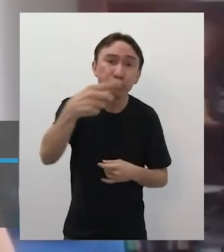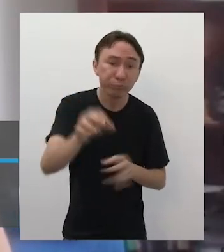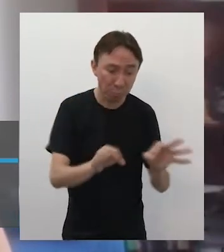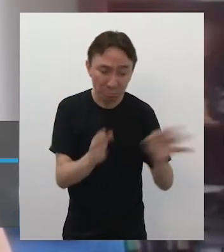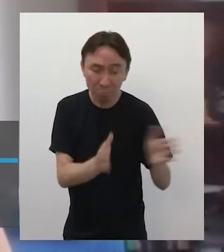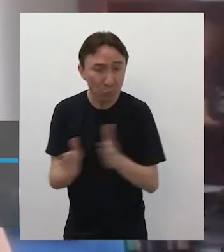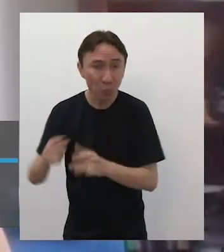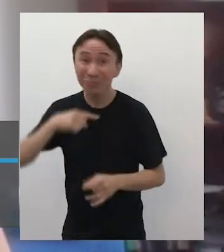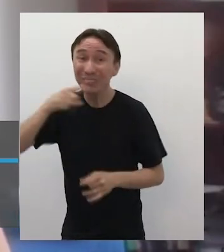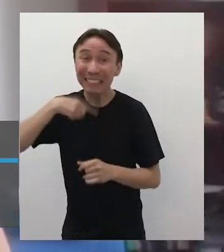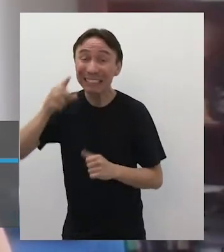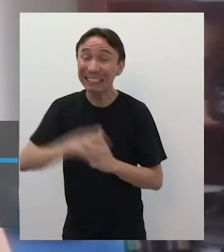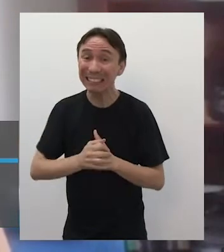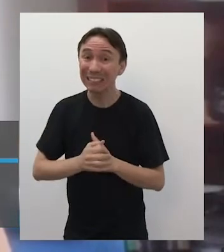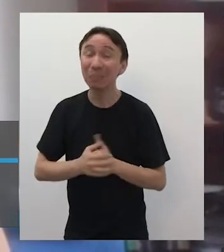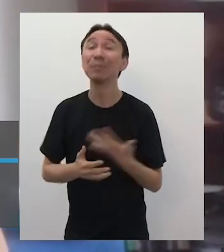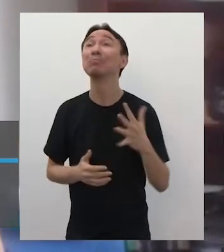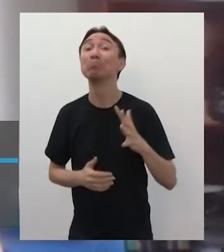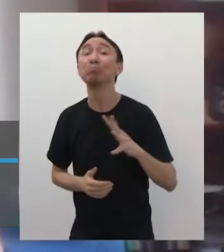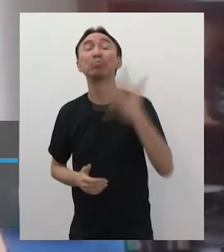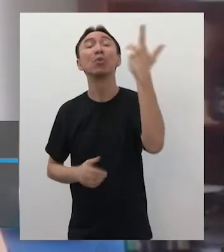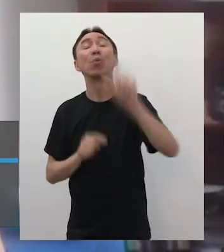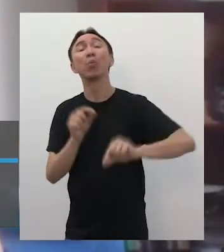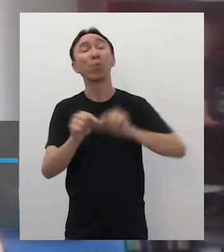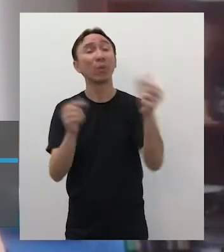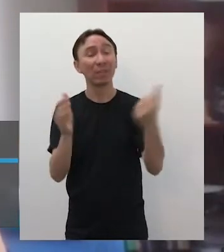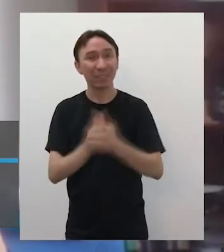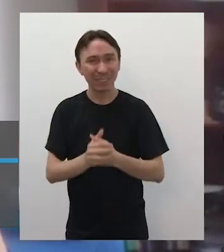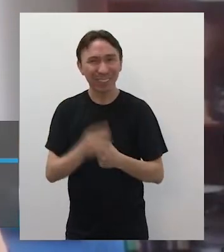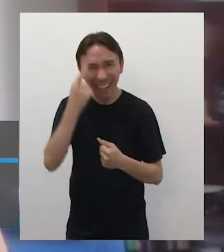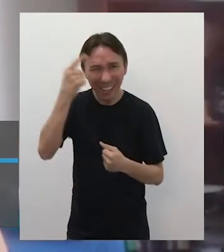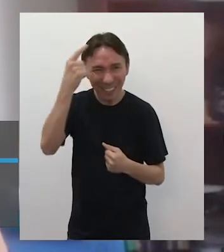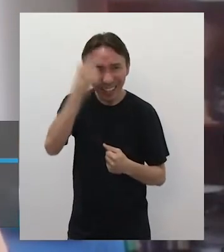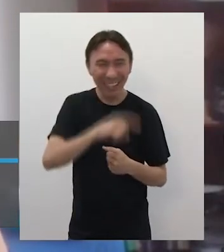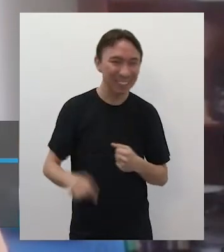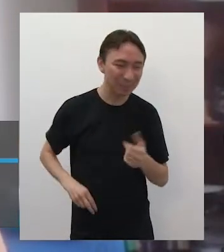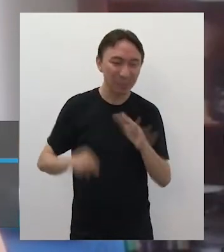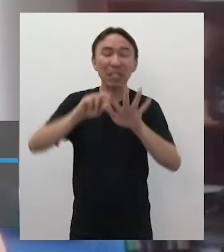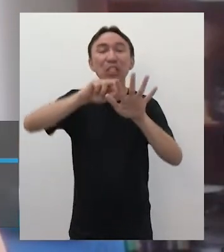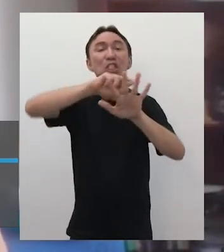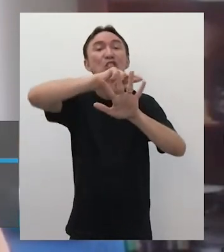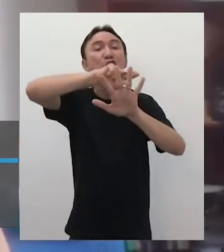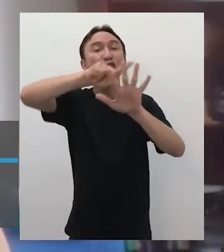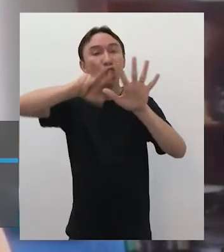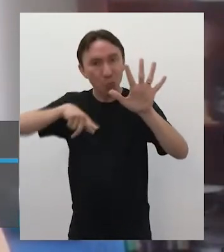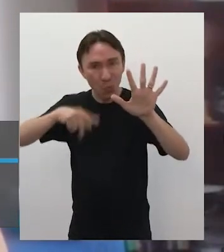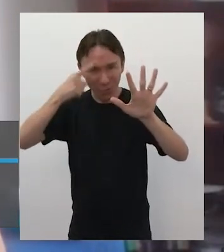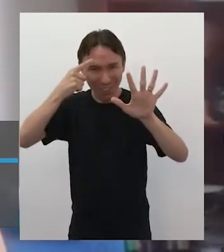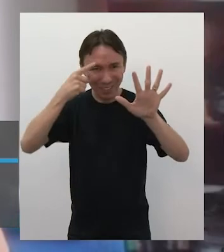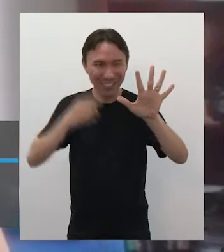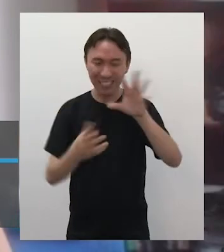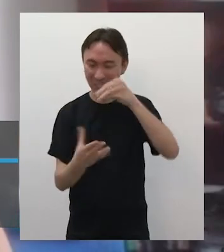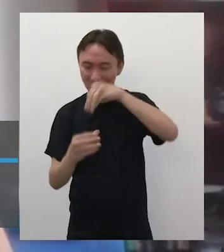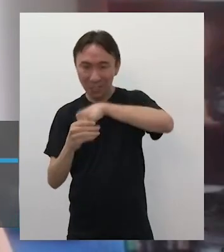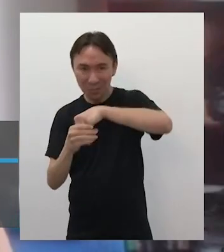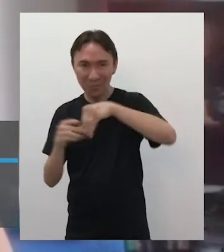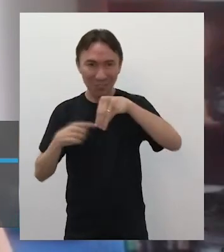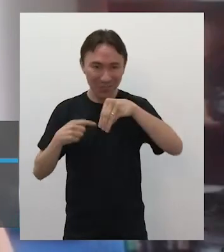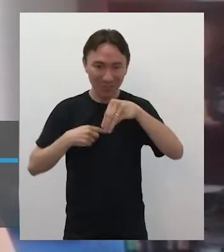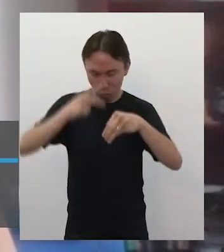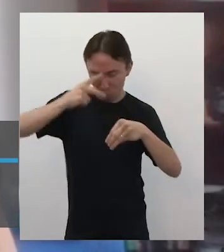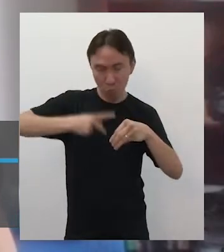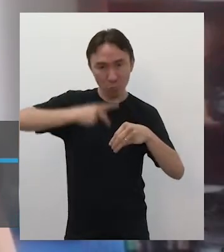gente conseguir reavaliar isso, né? Tanto a Simone quanto a Deise falaram um pouco sobre a avaliação daquilo que elas fizeram